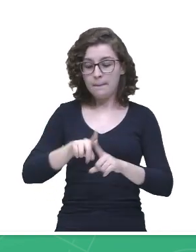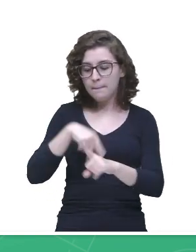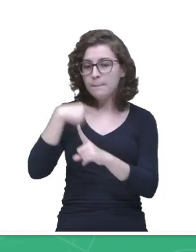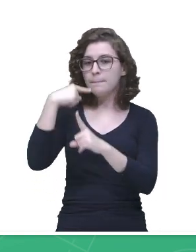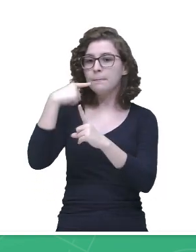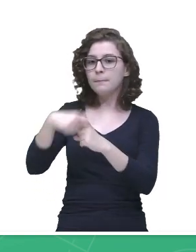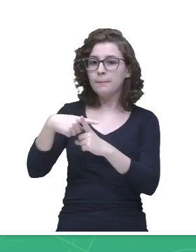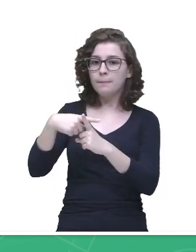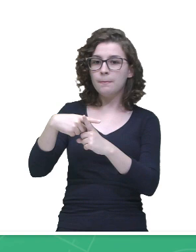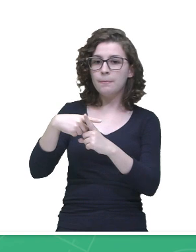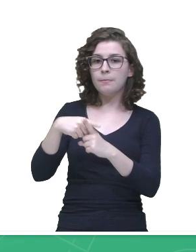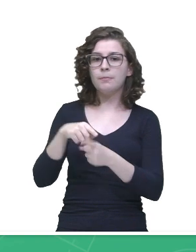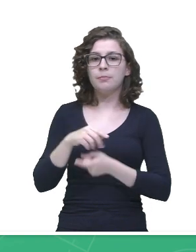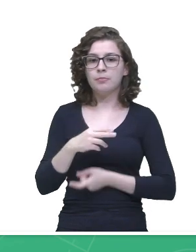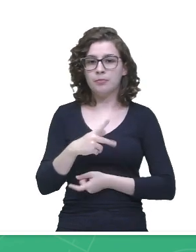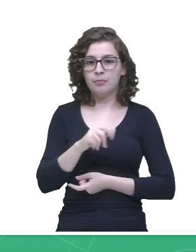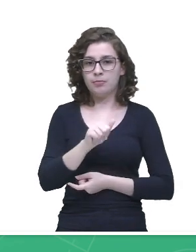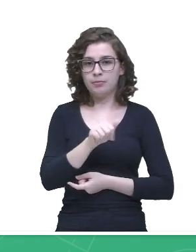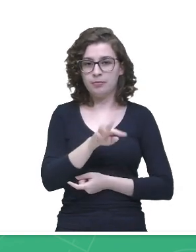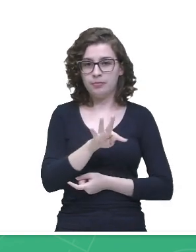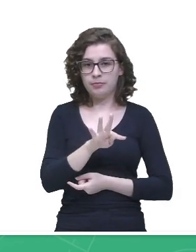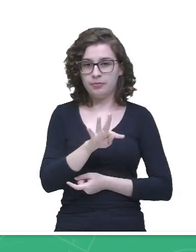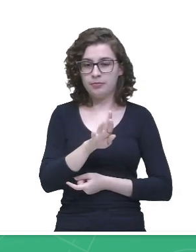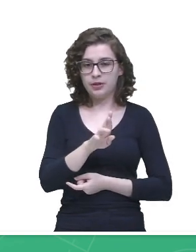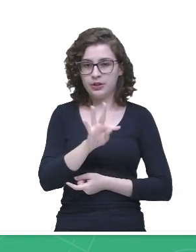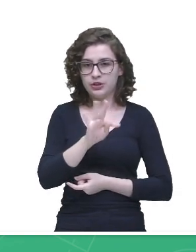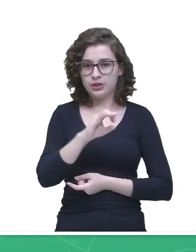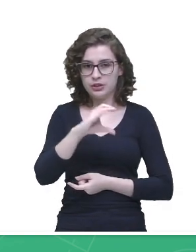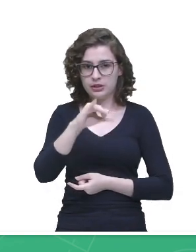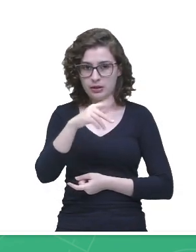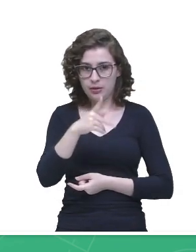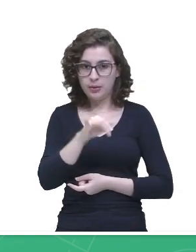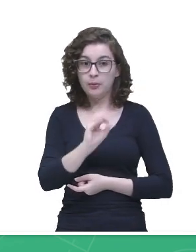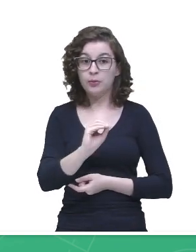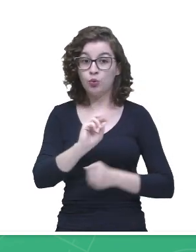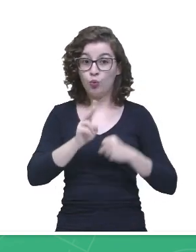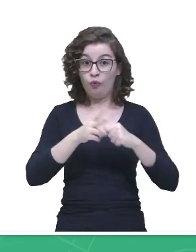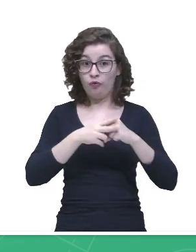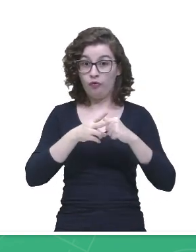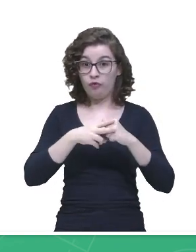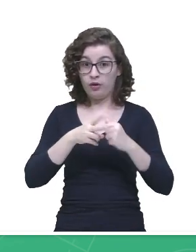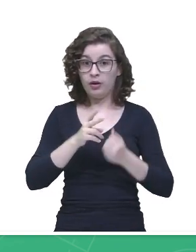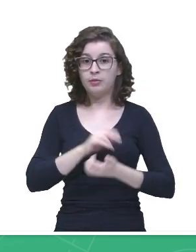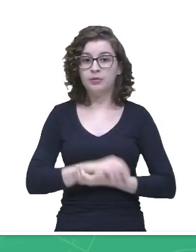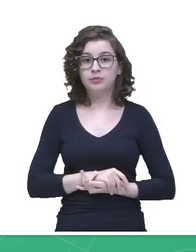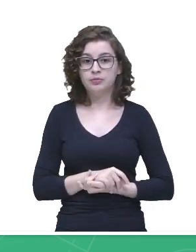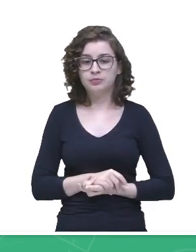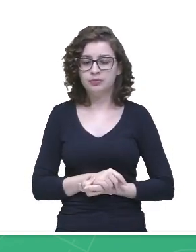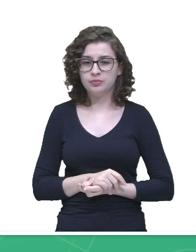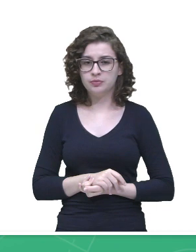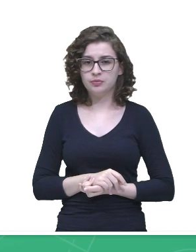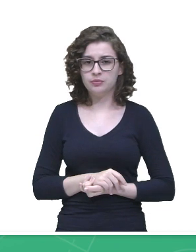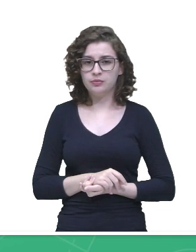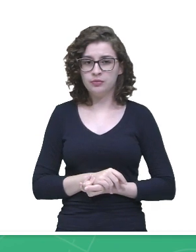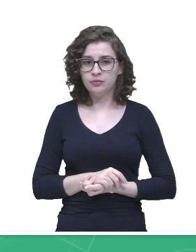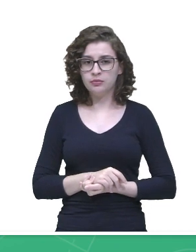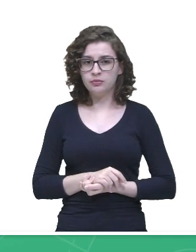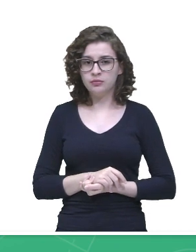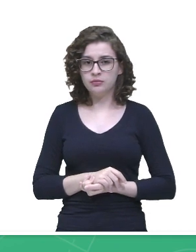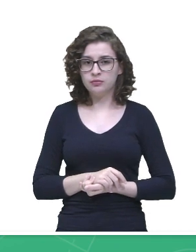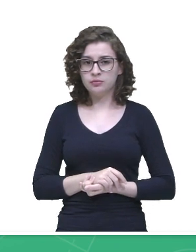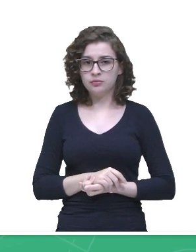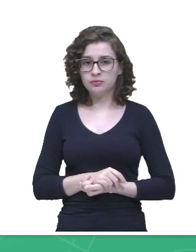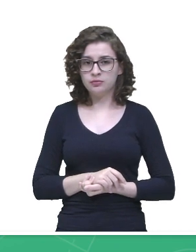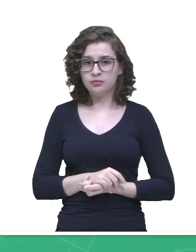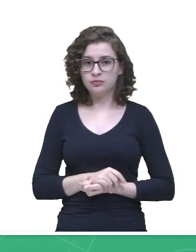o particípio, tá? Del verbo irregular que denota la acción. O que nós vemos aqui?